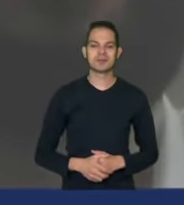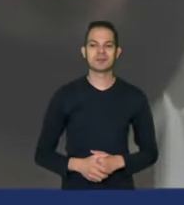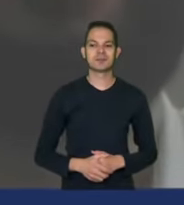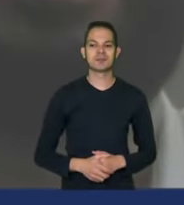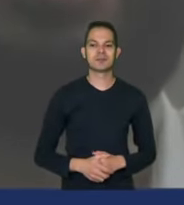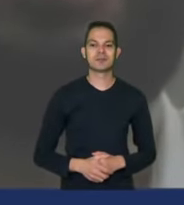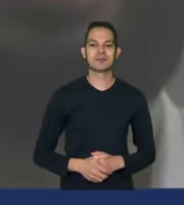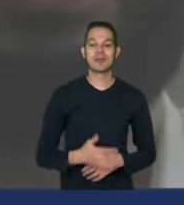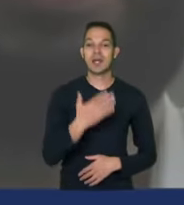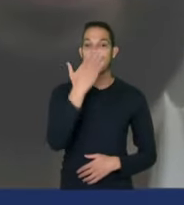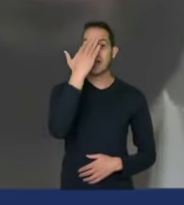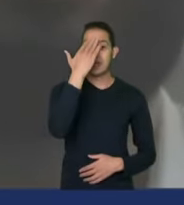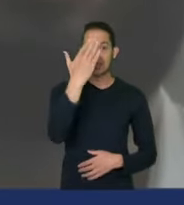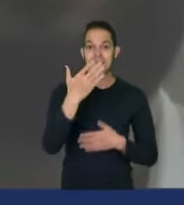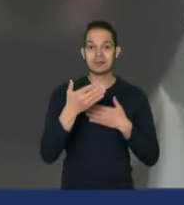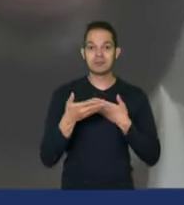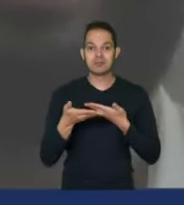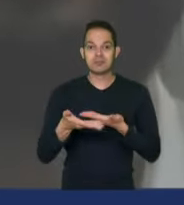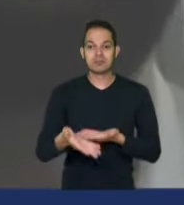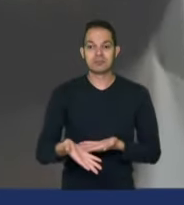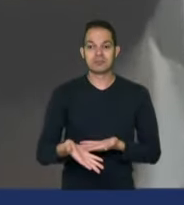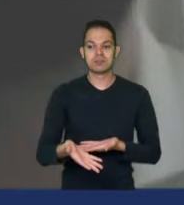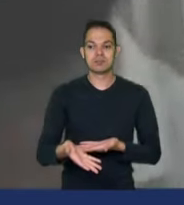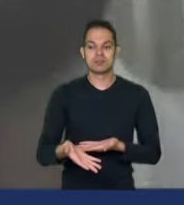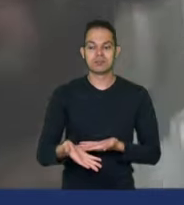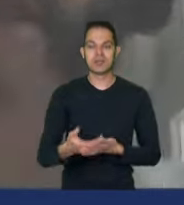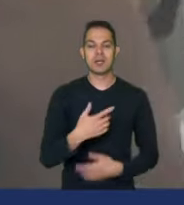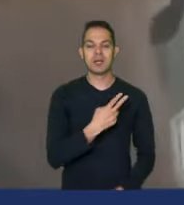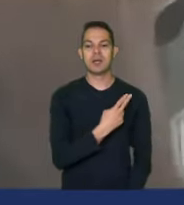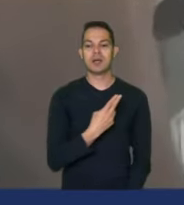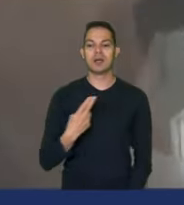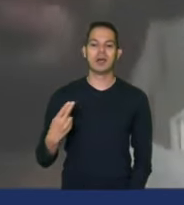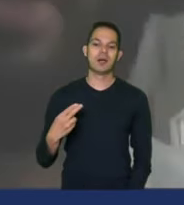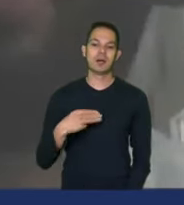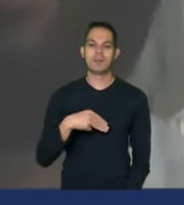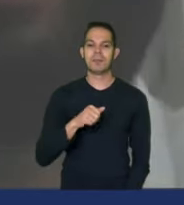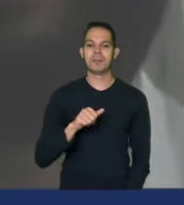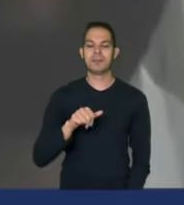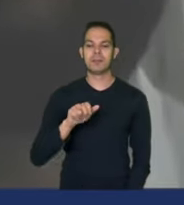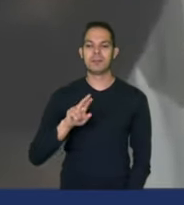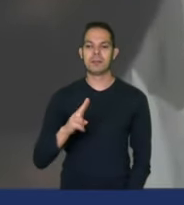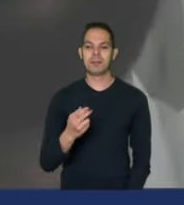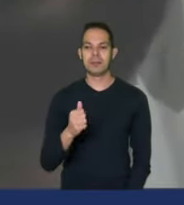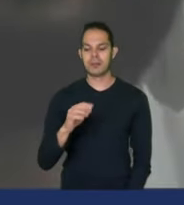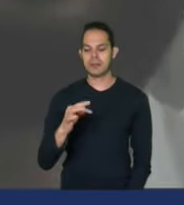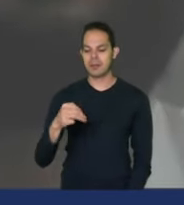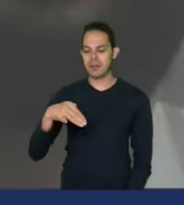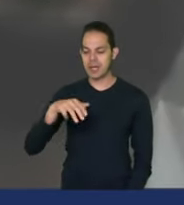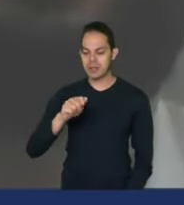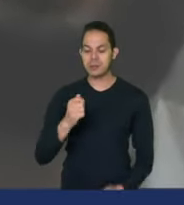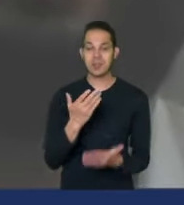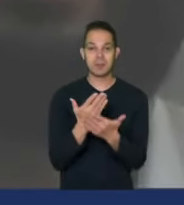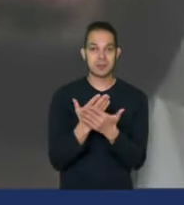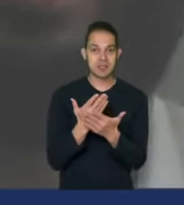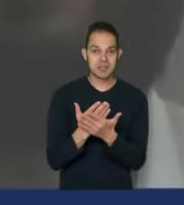Agradeço o convite. Eu sou o Mahatma Ramos dos Santos, sou pesquisador do INEP FUP.